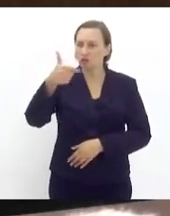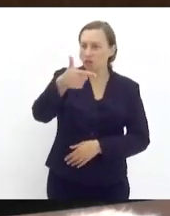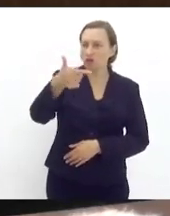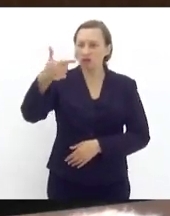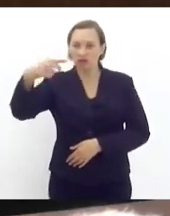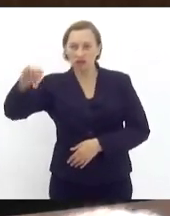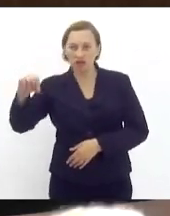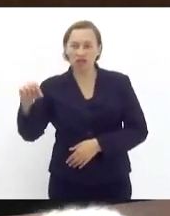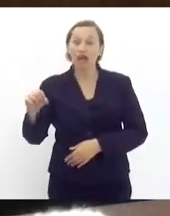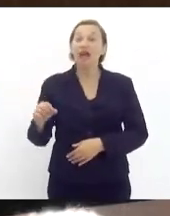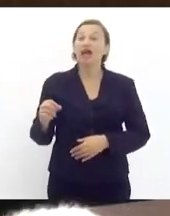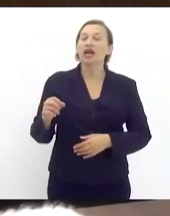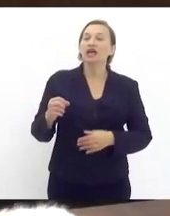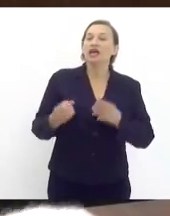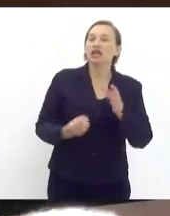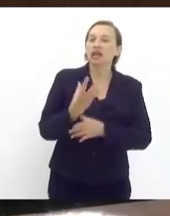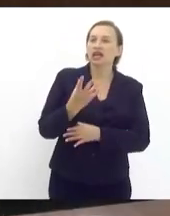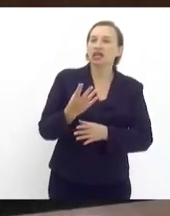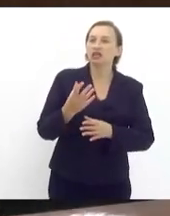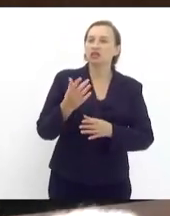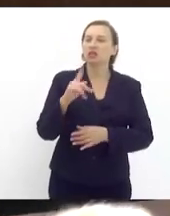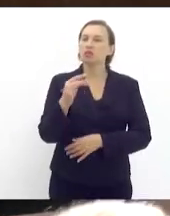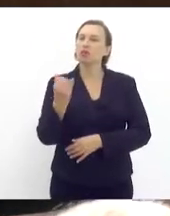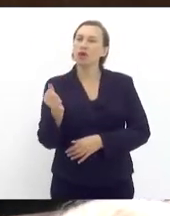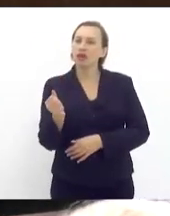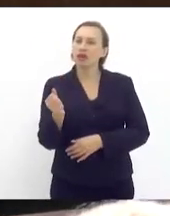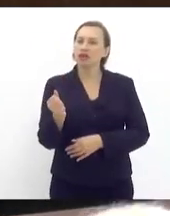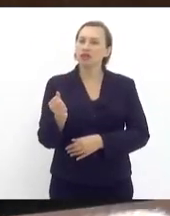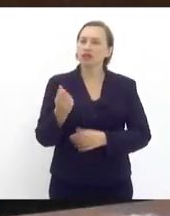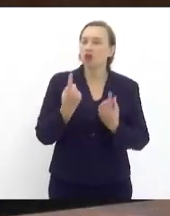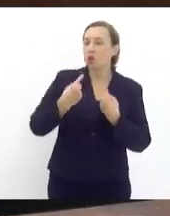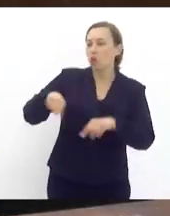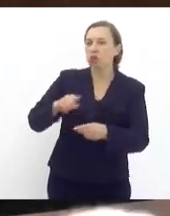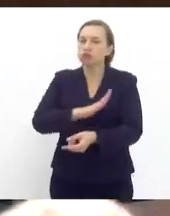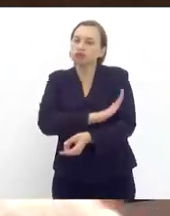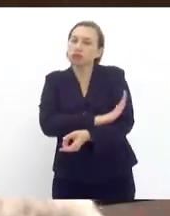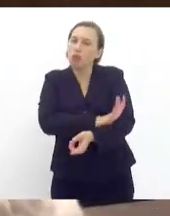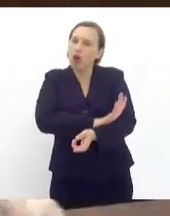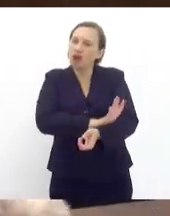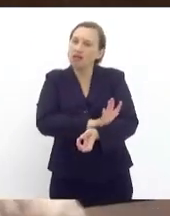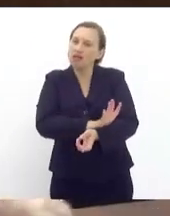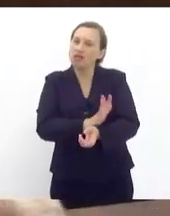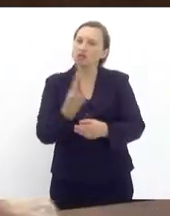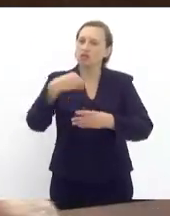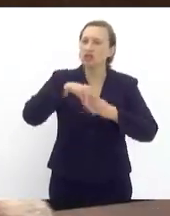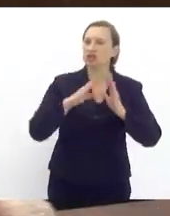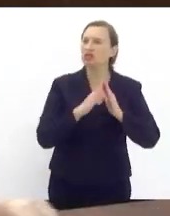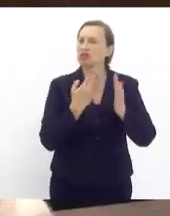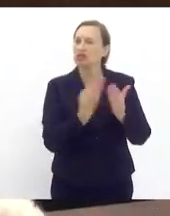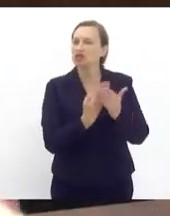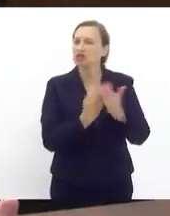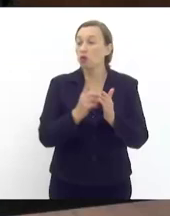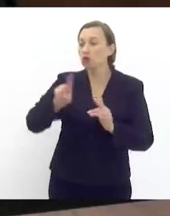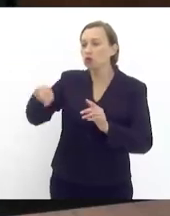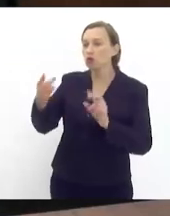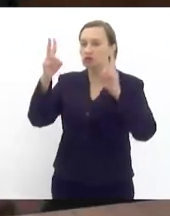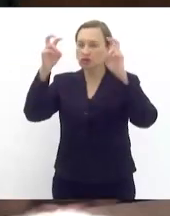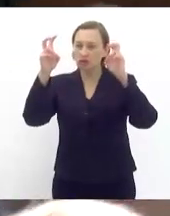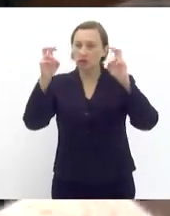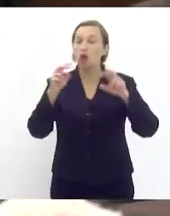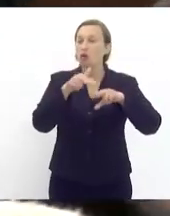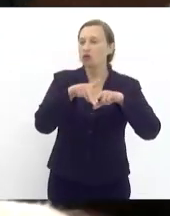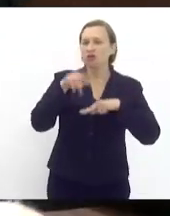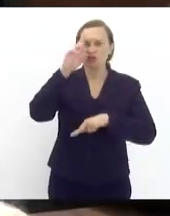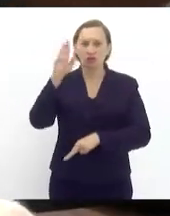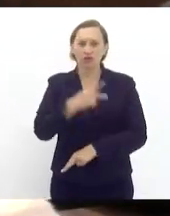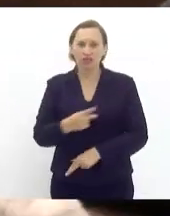um programa permanente de enfrentamento ao racismo nas escolas e da outras providências por